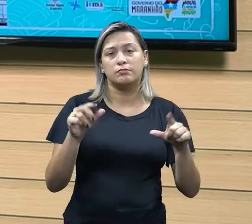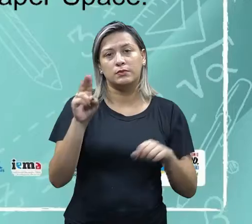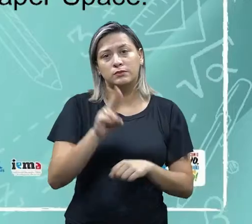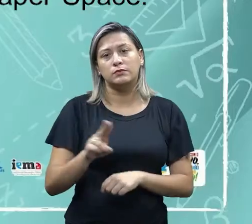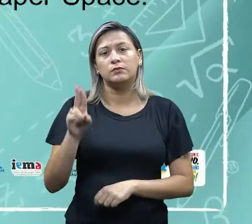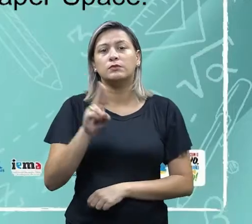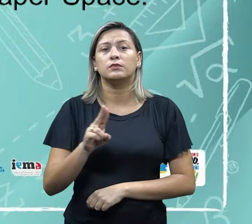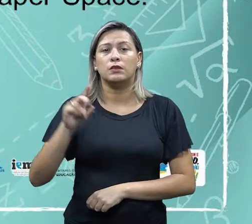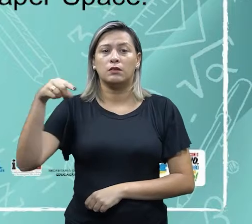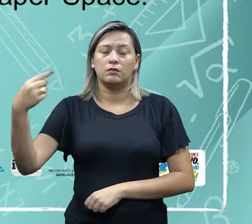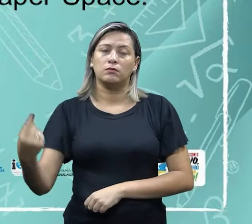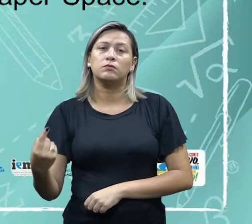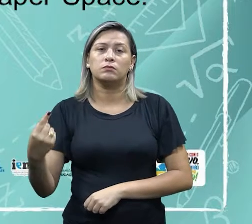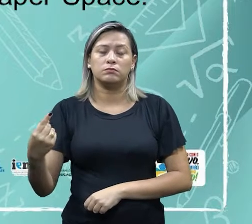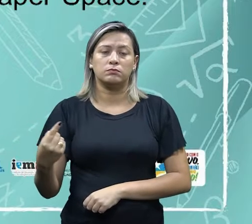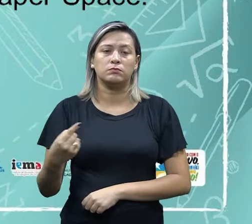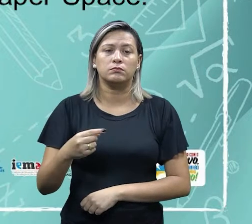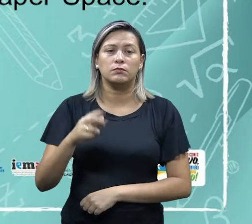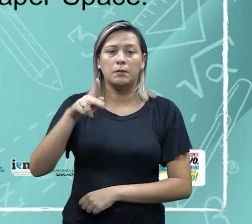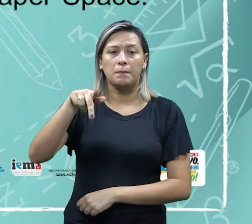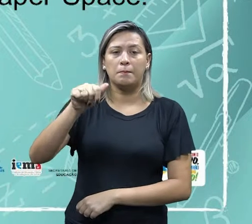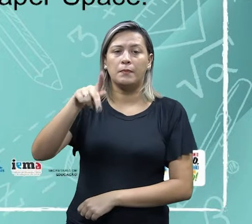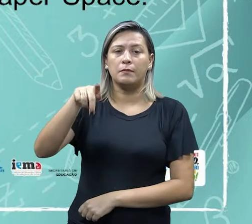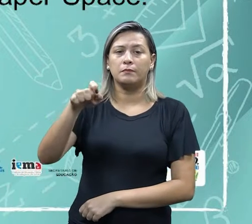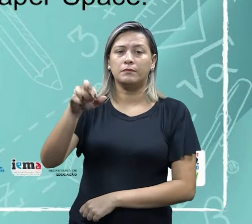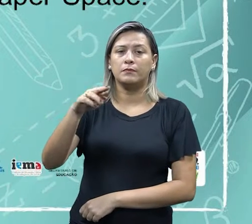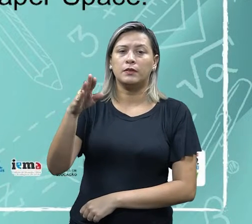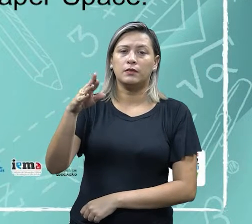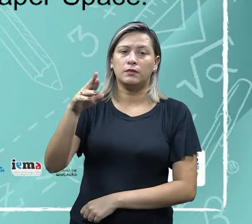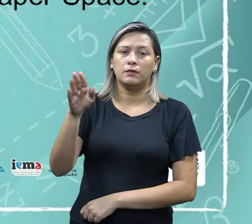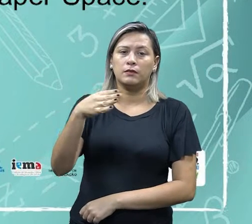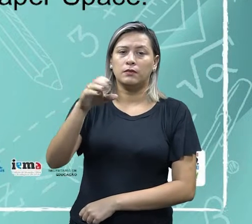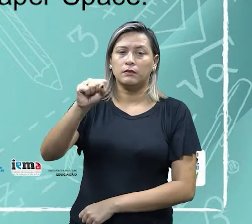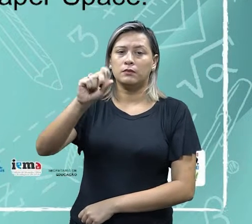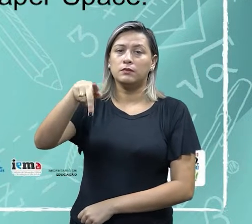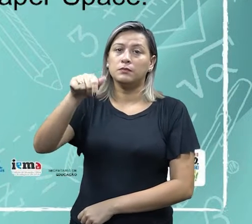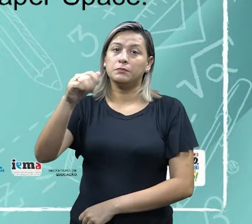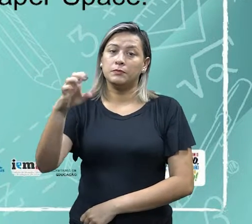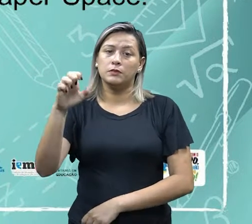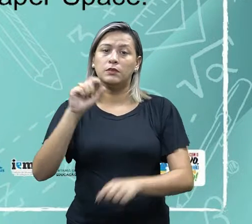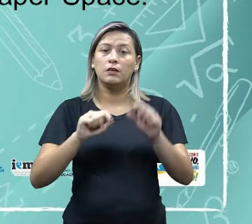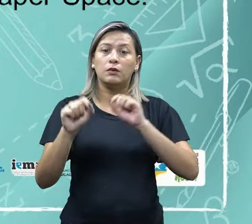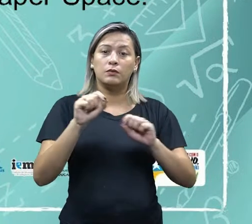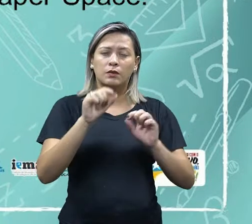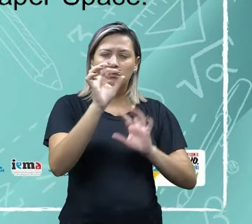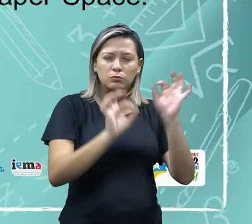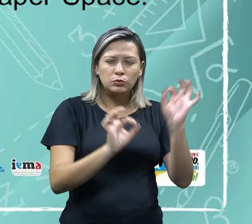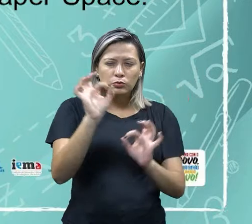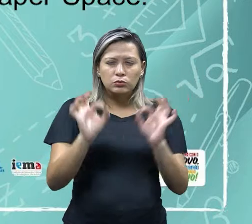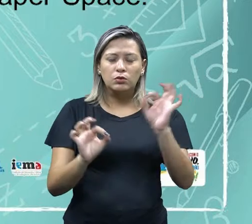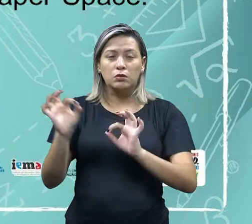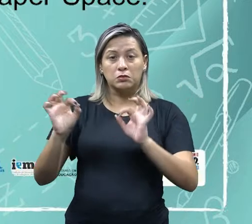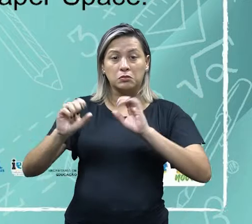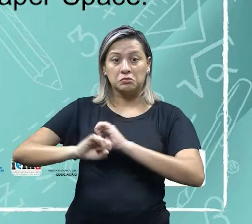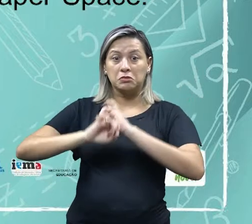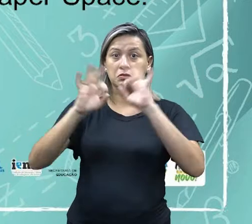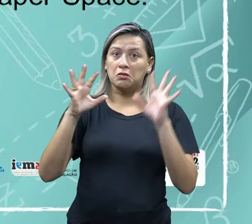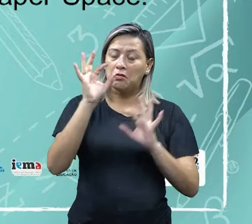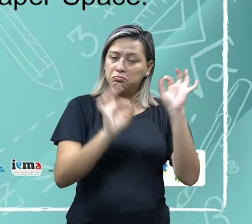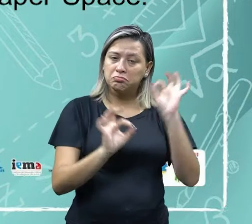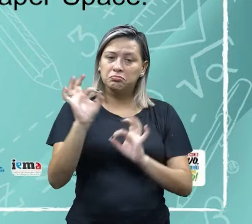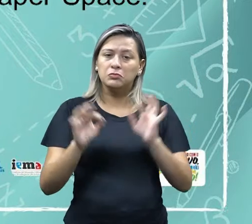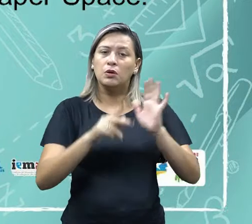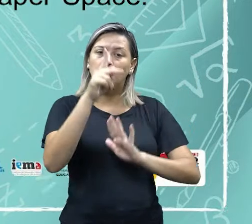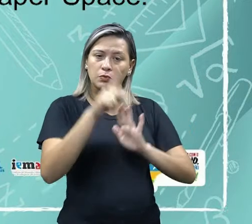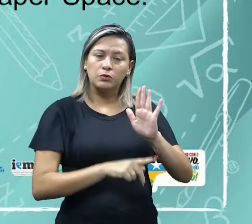trabalho, chamadas de Paper Space. O Paper Space é a maneira mais organizada e clara de se preparar